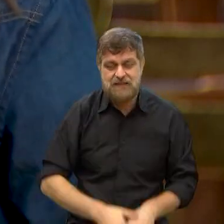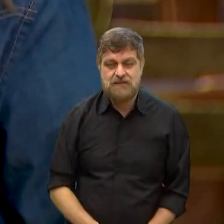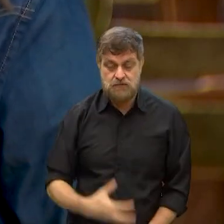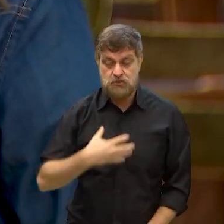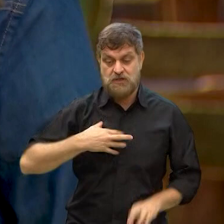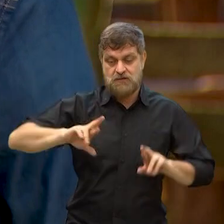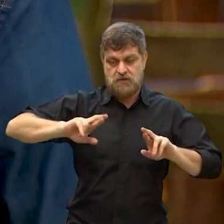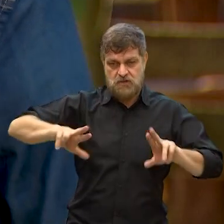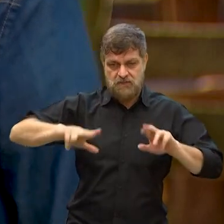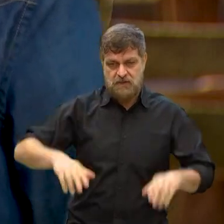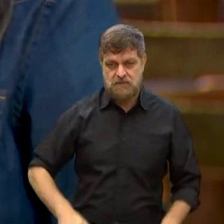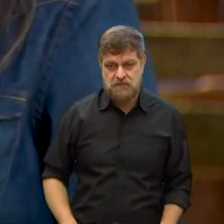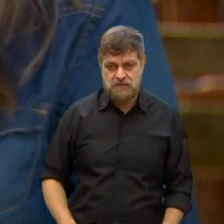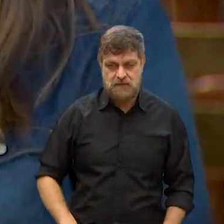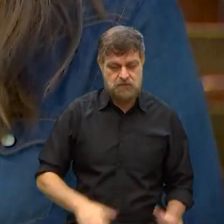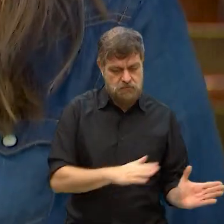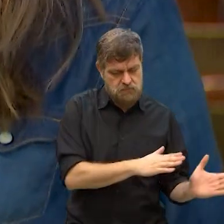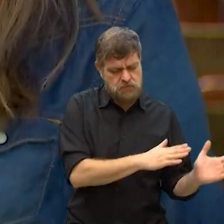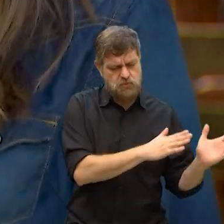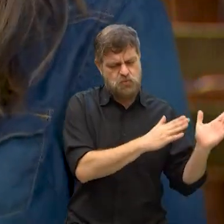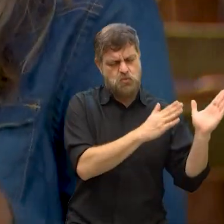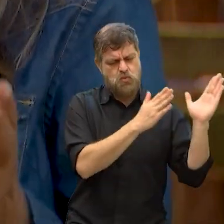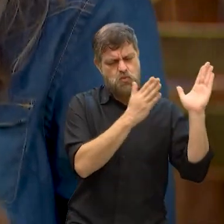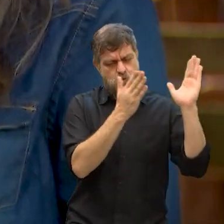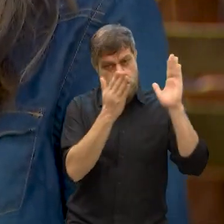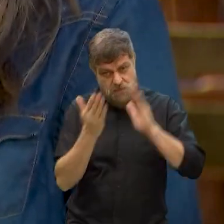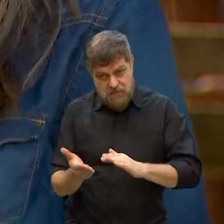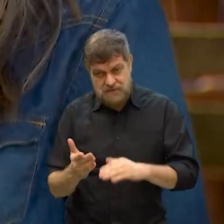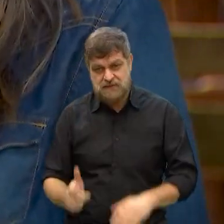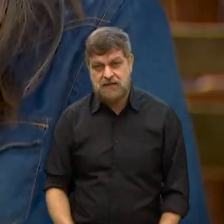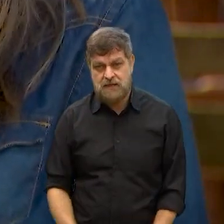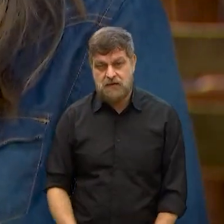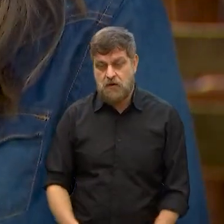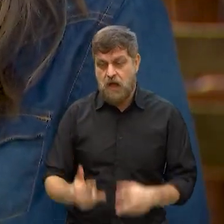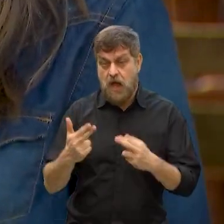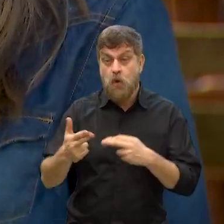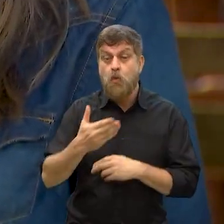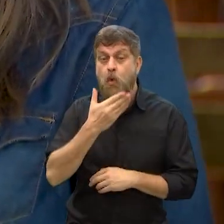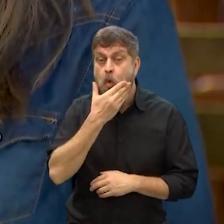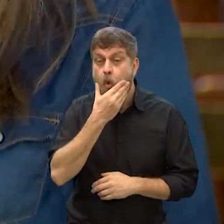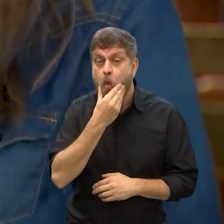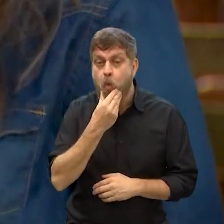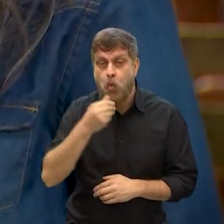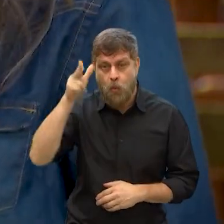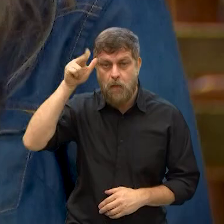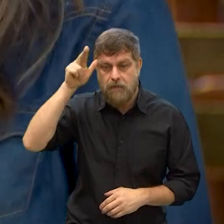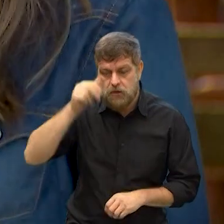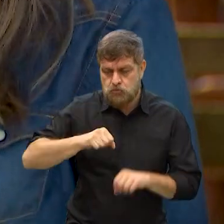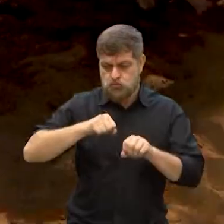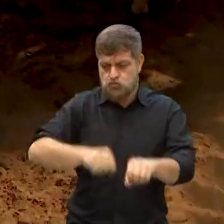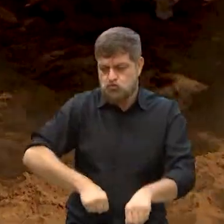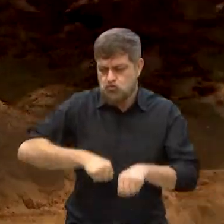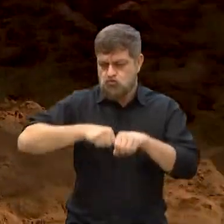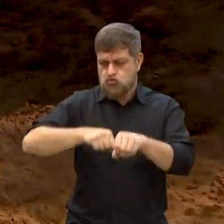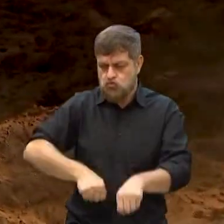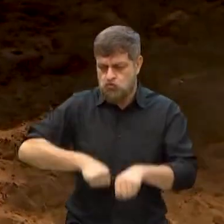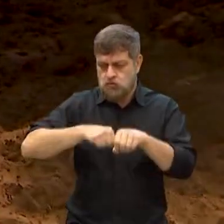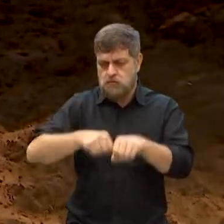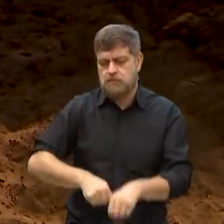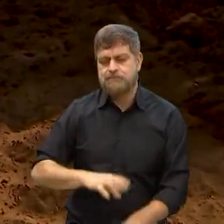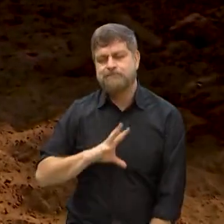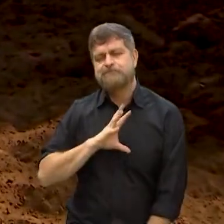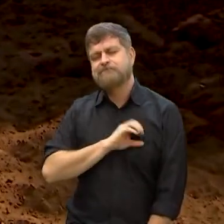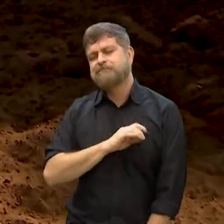nos exercícios e diferente. Mas todo esse processo que vocês viram chega na do Galak, que é um cavalo manga